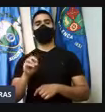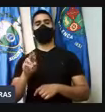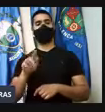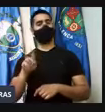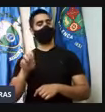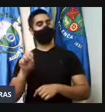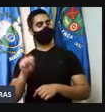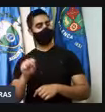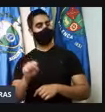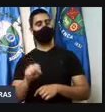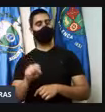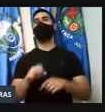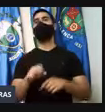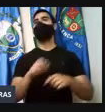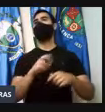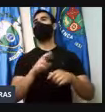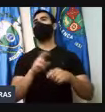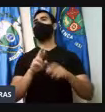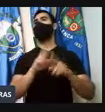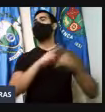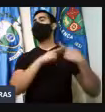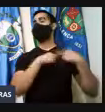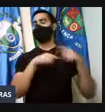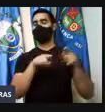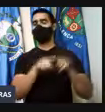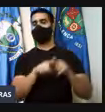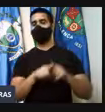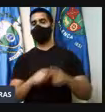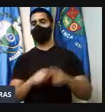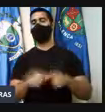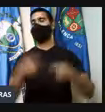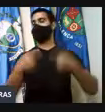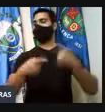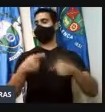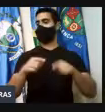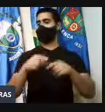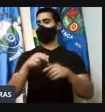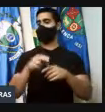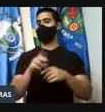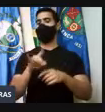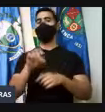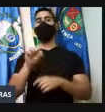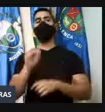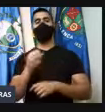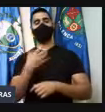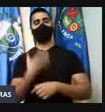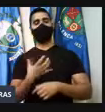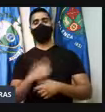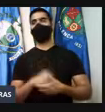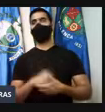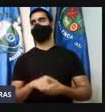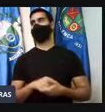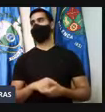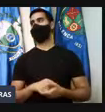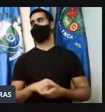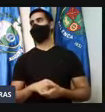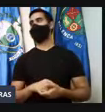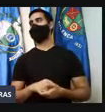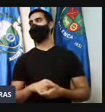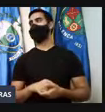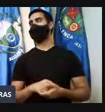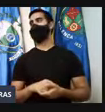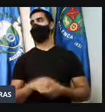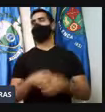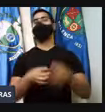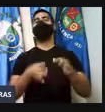Unidade Básica de Saúde de Paraná, dando a outras providências. Discussão única e votação no dia 8/12/2020. Parecer da Comissão de Constituição,